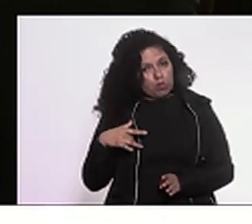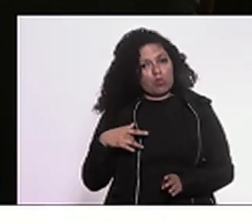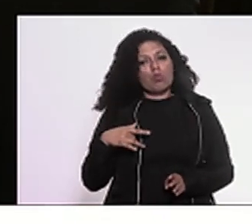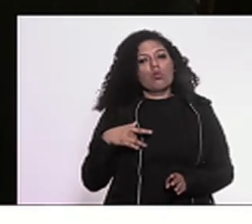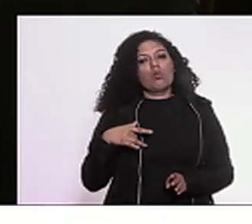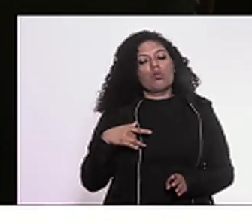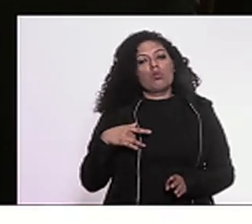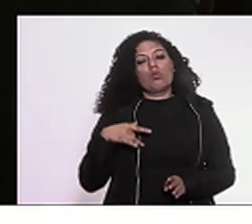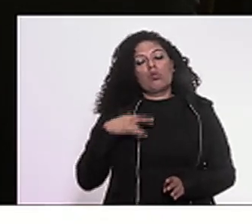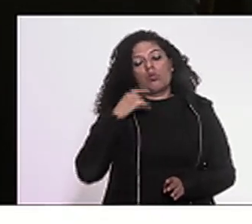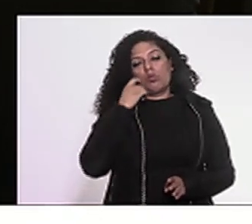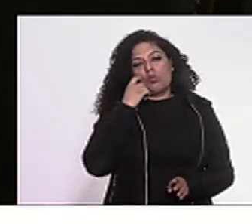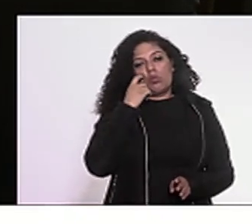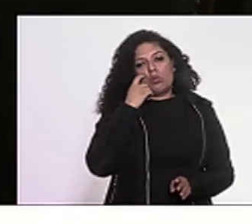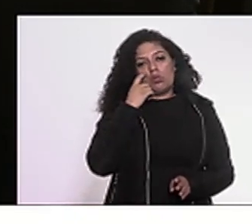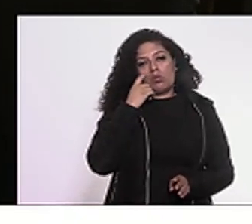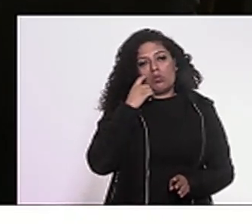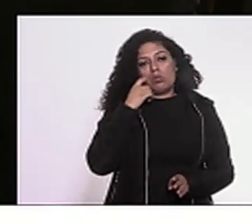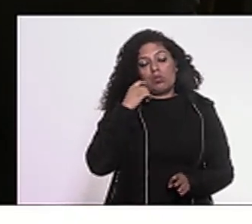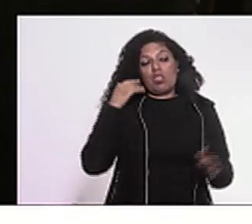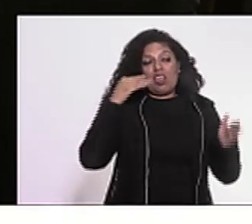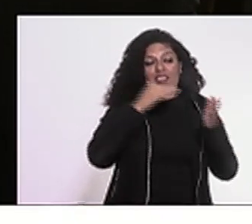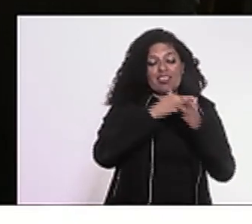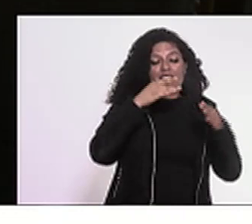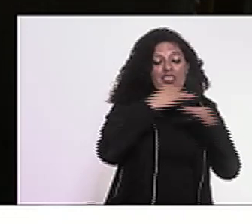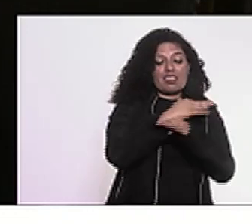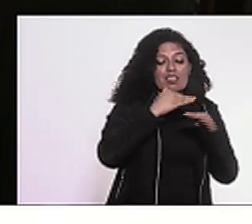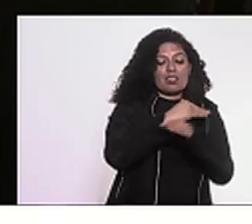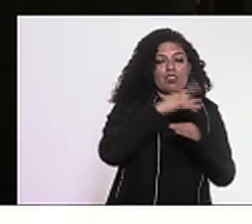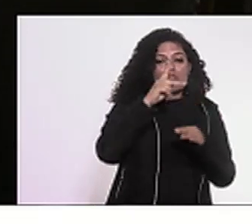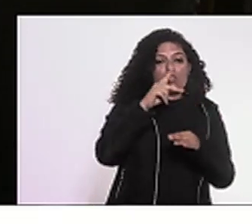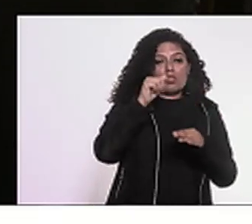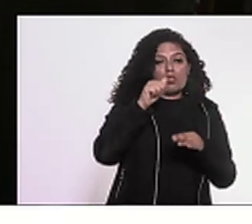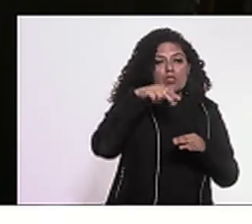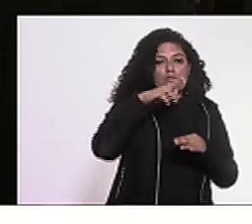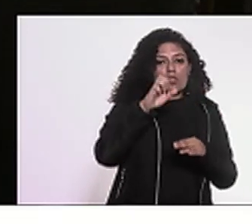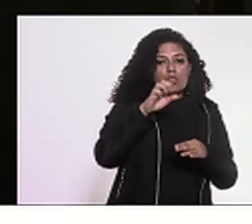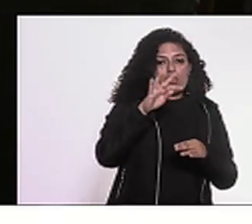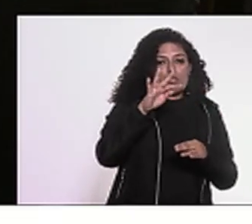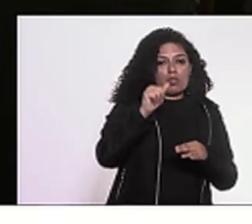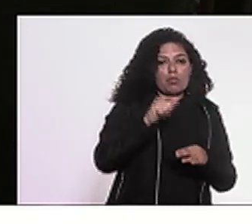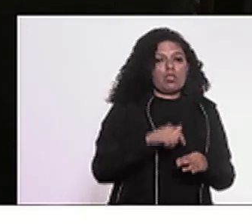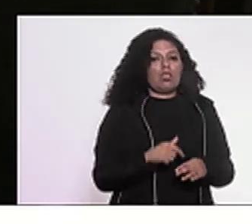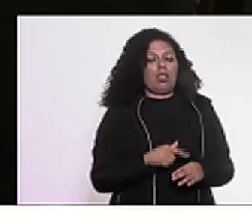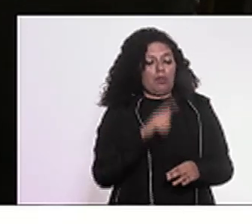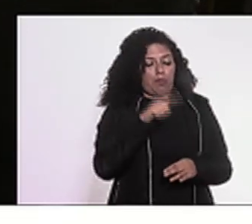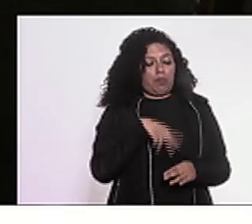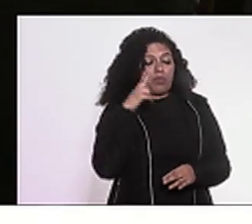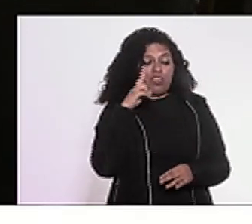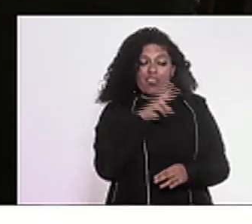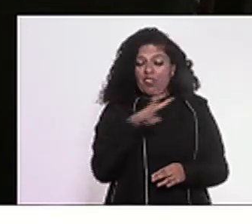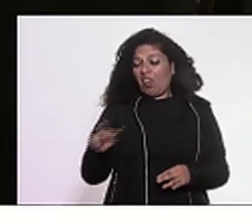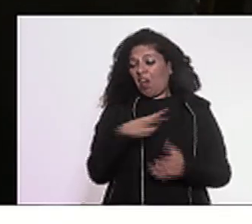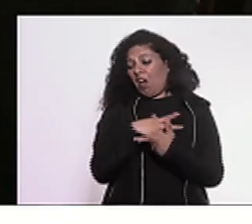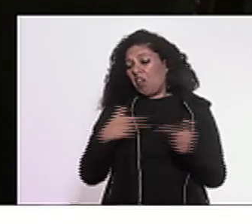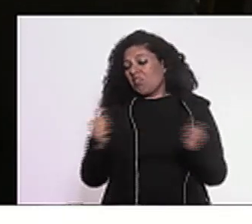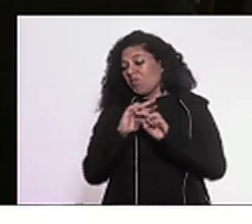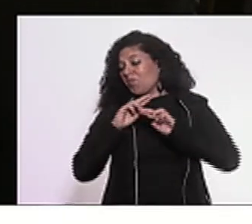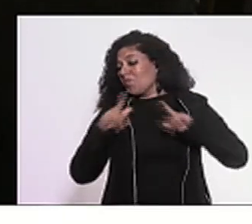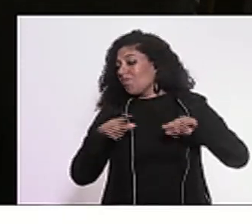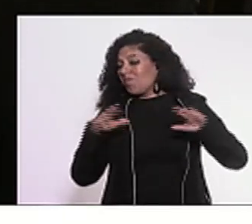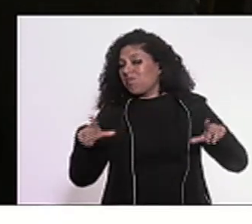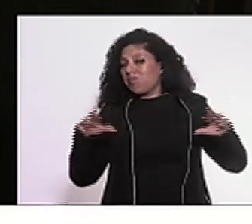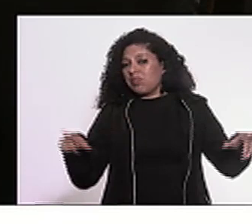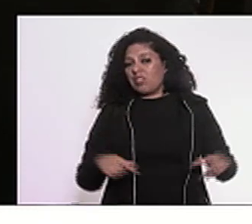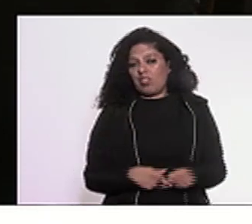esse território que vai até Paquetá. Então, eu assisto de tudo e vejo de tudo, já vi muitas coisas, tão bem quanto